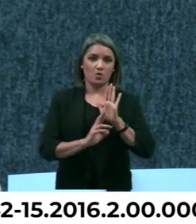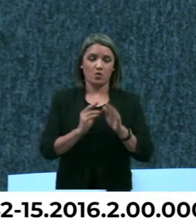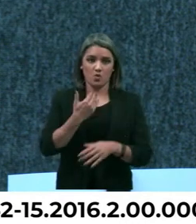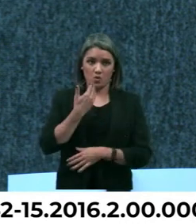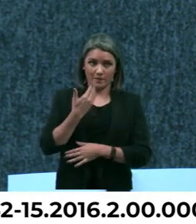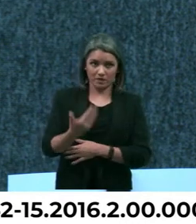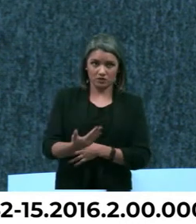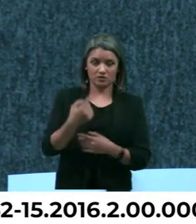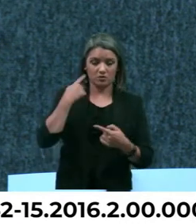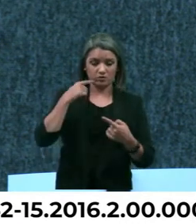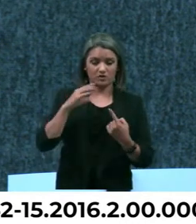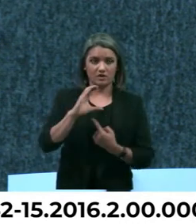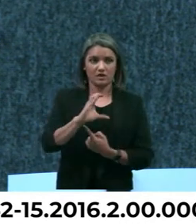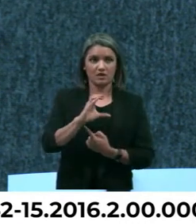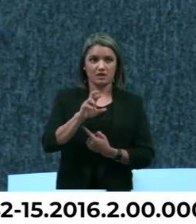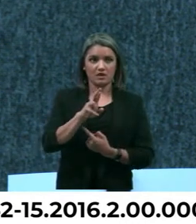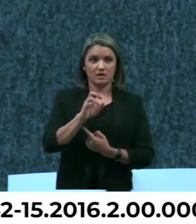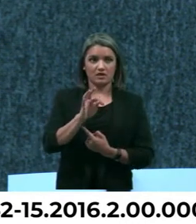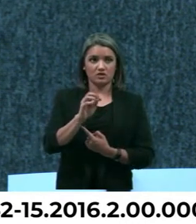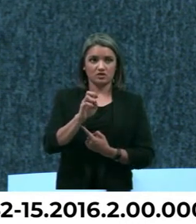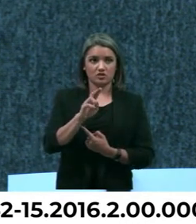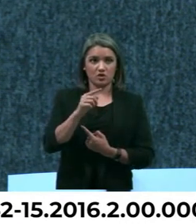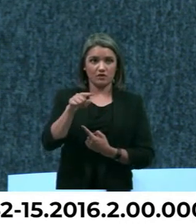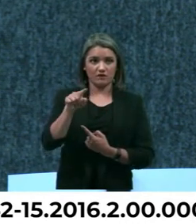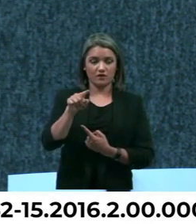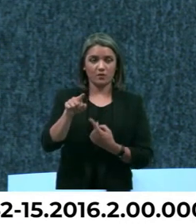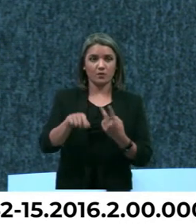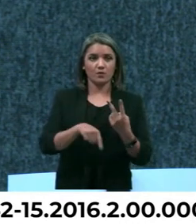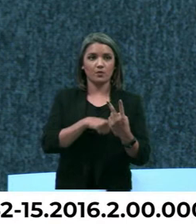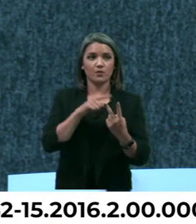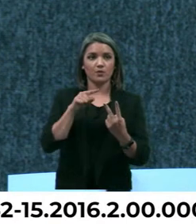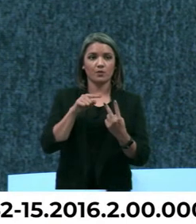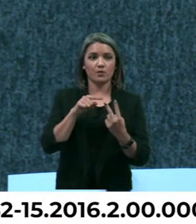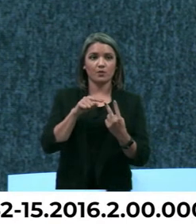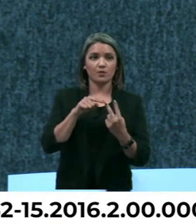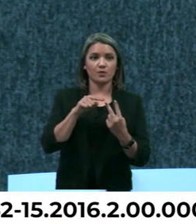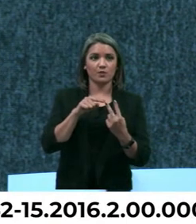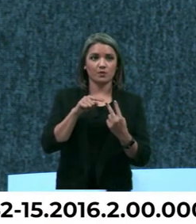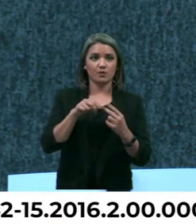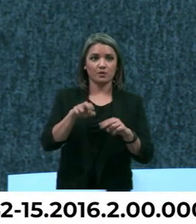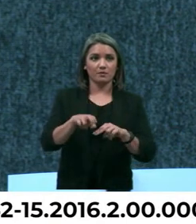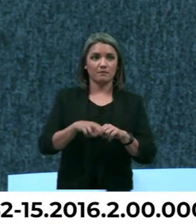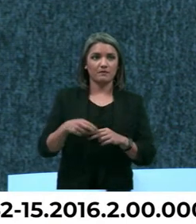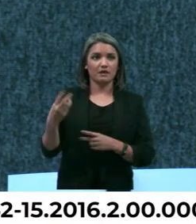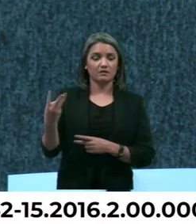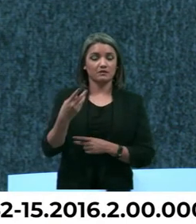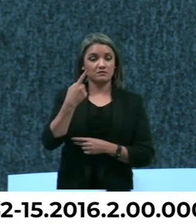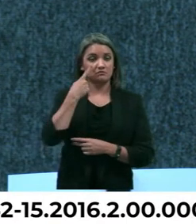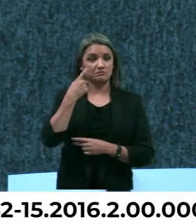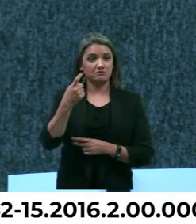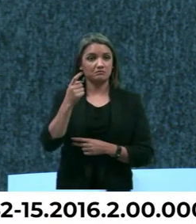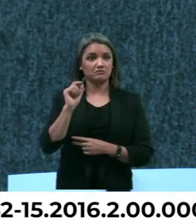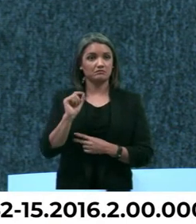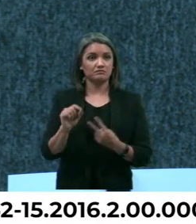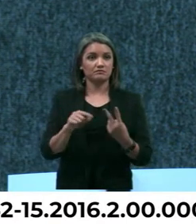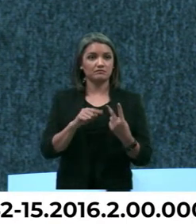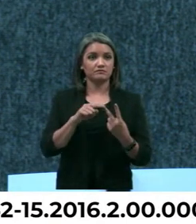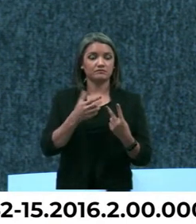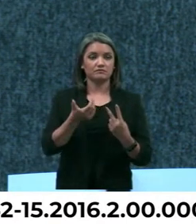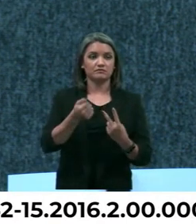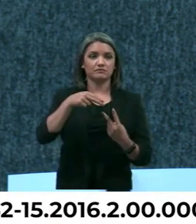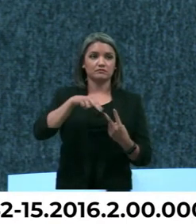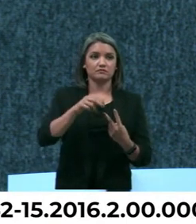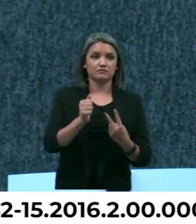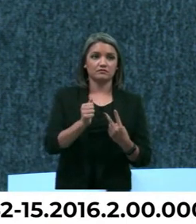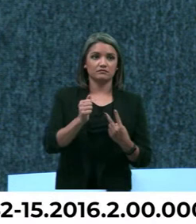o advogado Cristóvão Dionísio de Barros Cavalcante Júnior, e pela terceira interessada, Ana